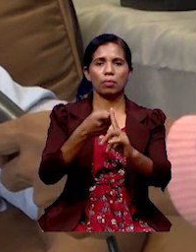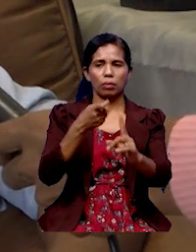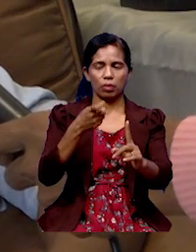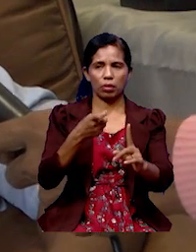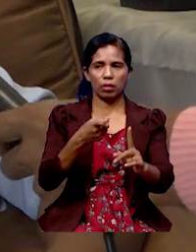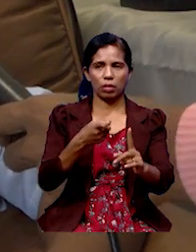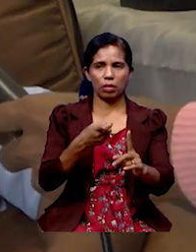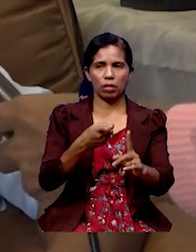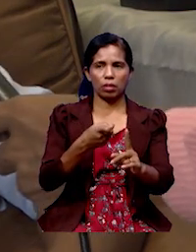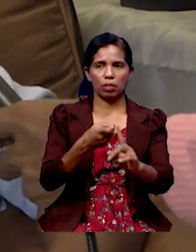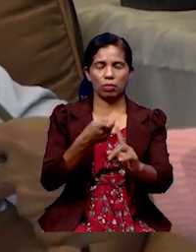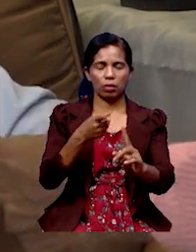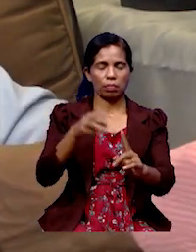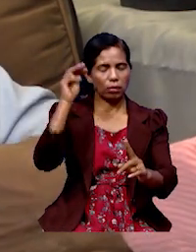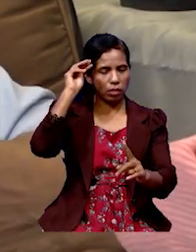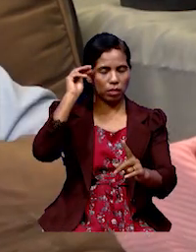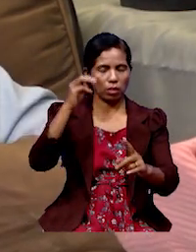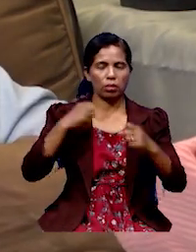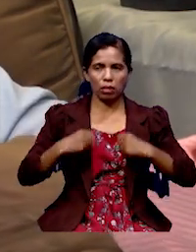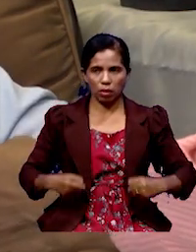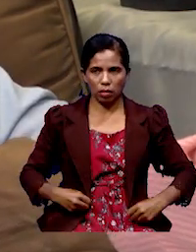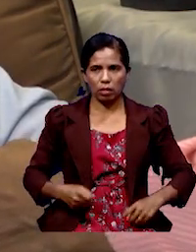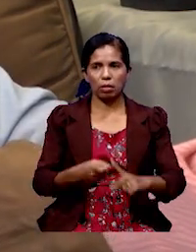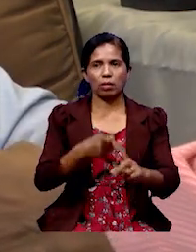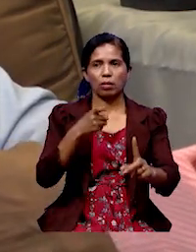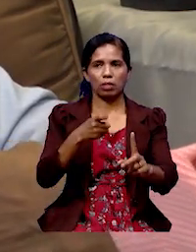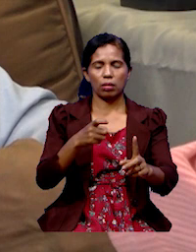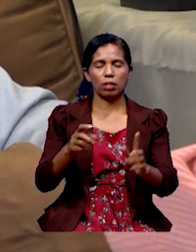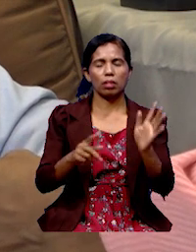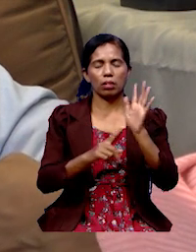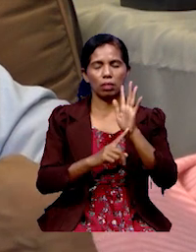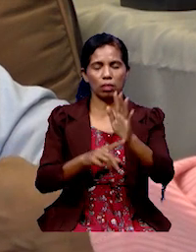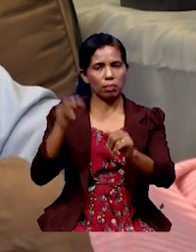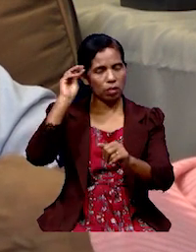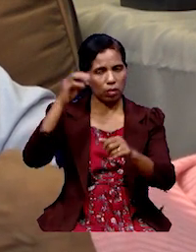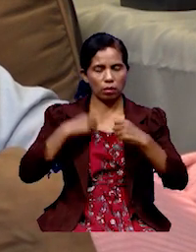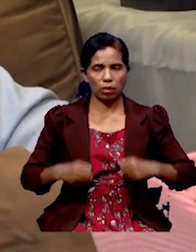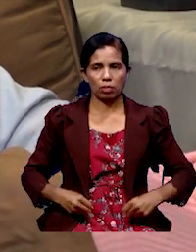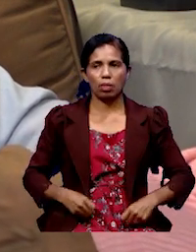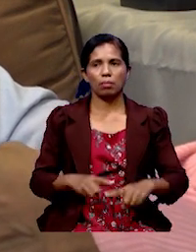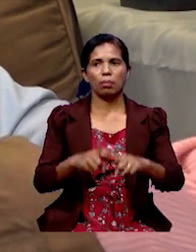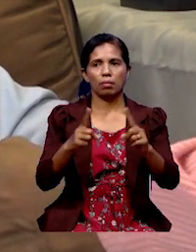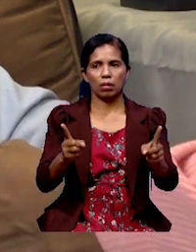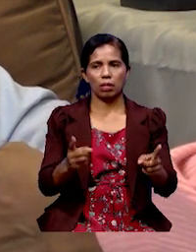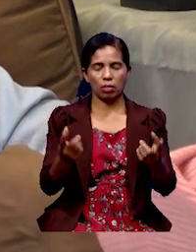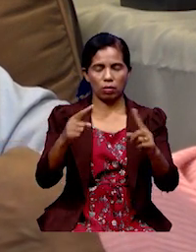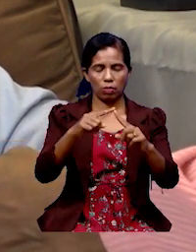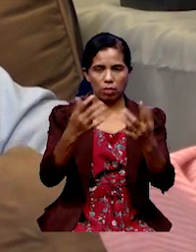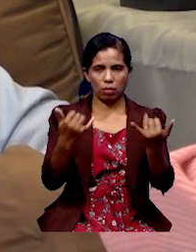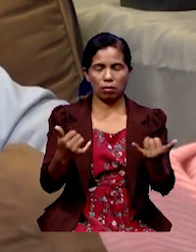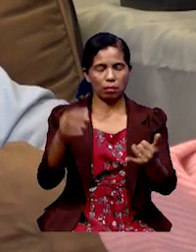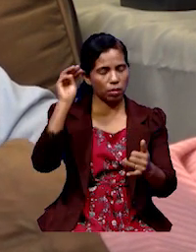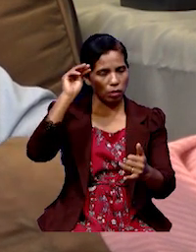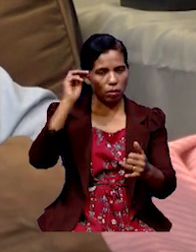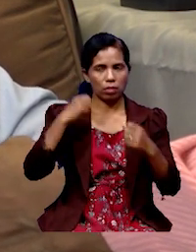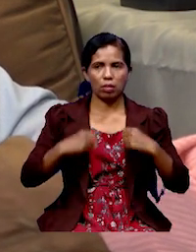se transfer li hosi Ministério da Saúde e li hosi orçamento transferência pública Ministério da Saúde. Mai be infelizmente mai to Ministério da Saúde e